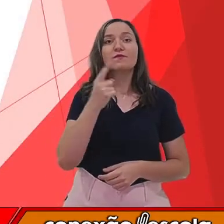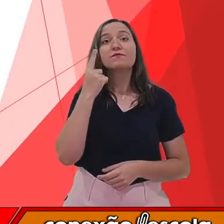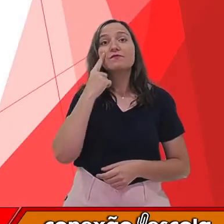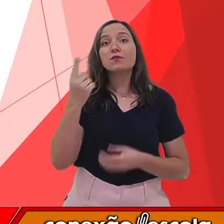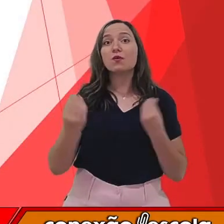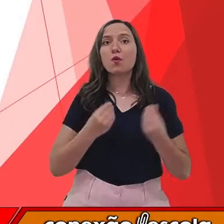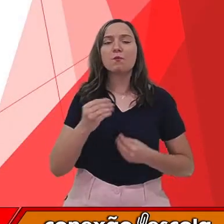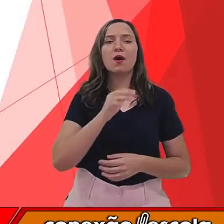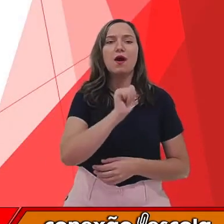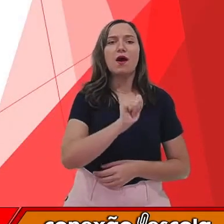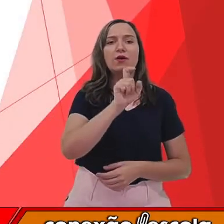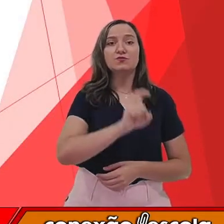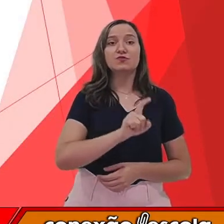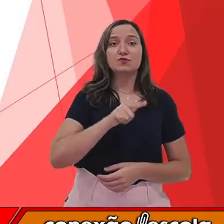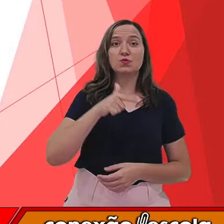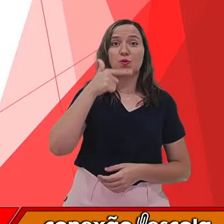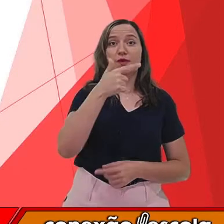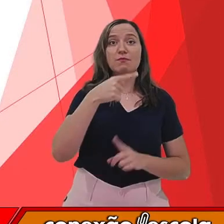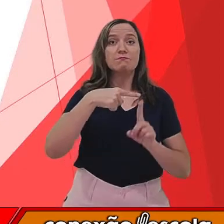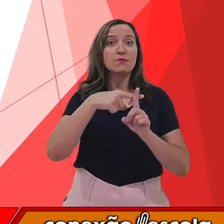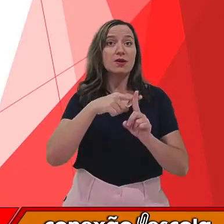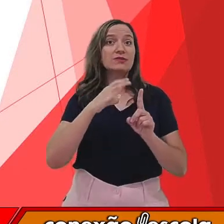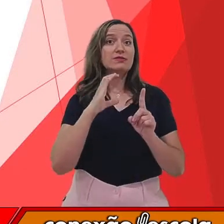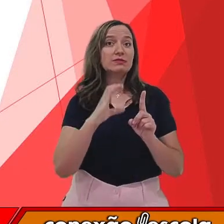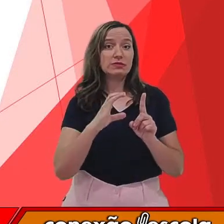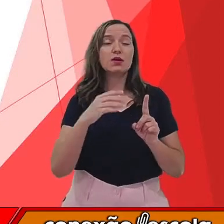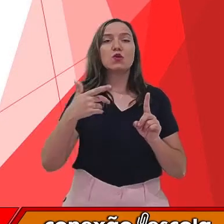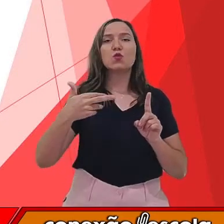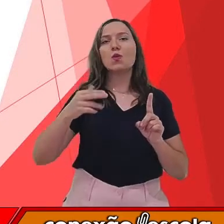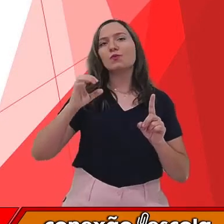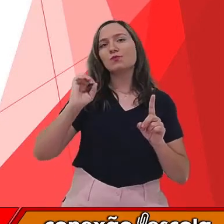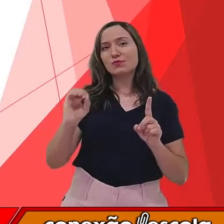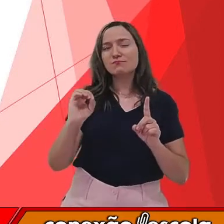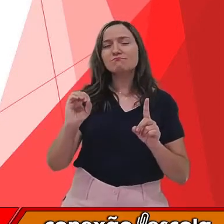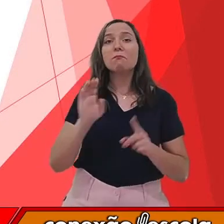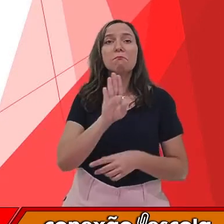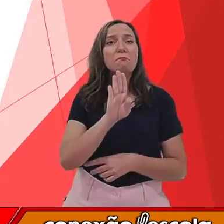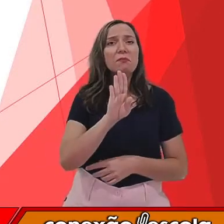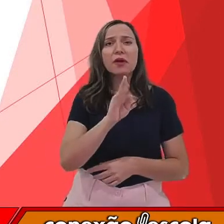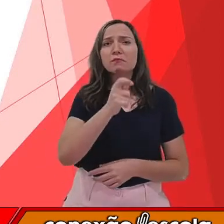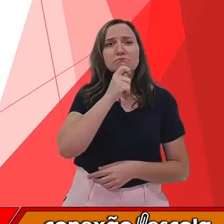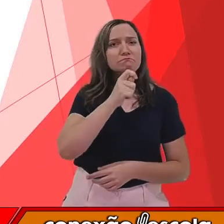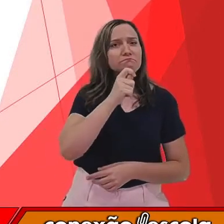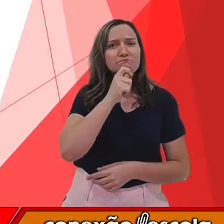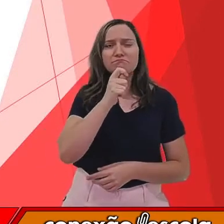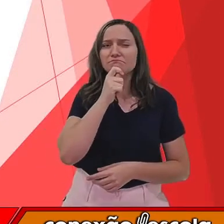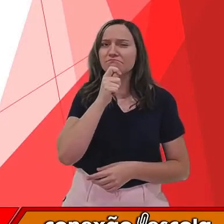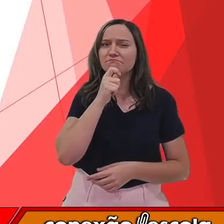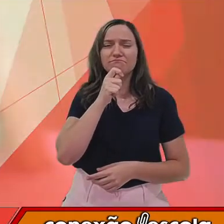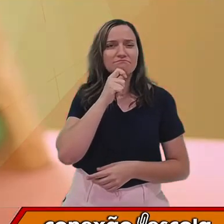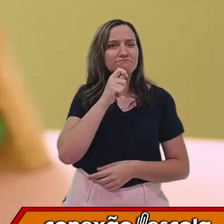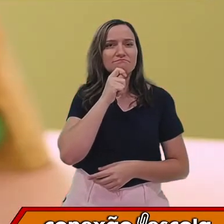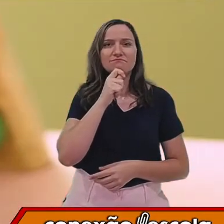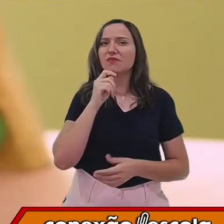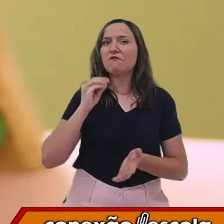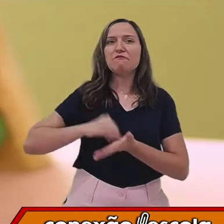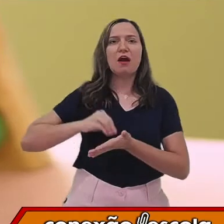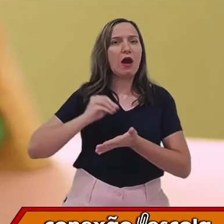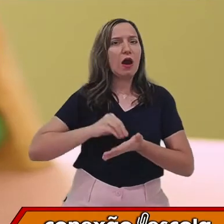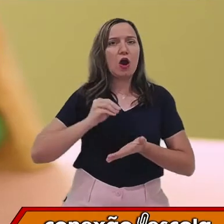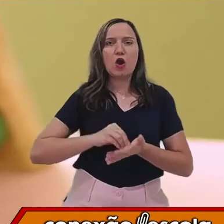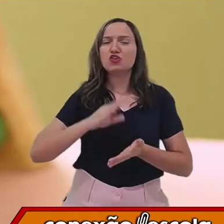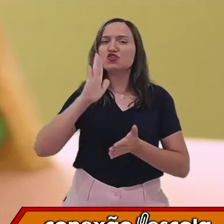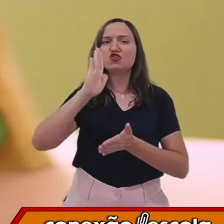ax quadrado + C = 0 o B que acompanha o termo X Ele está ausente